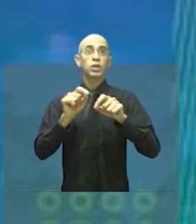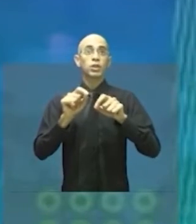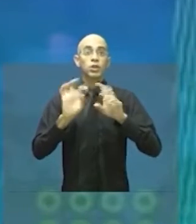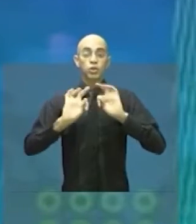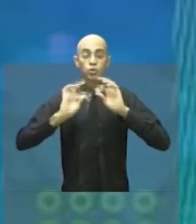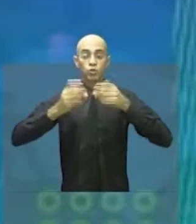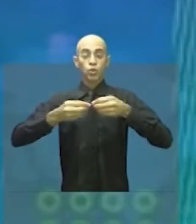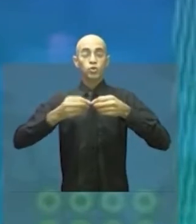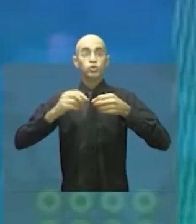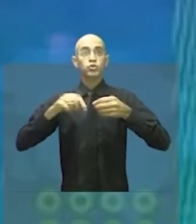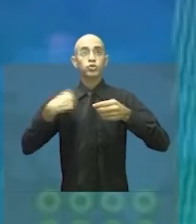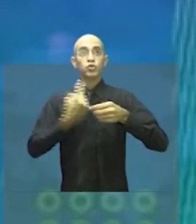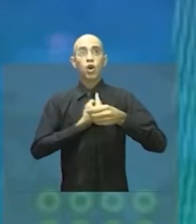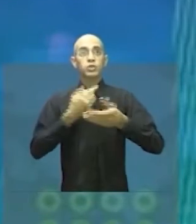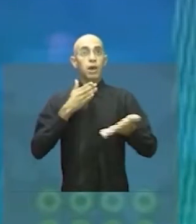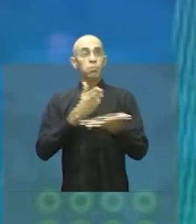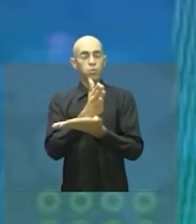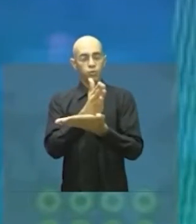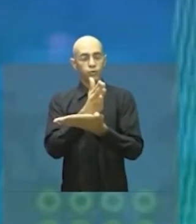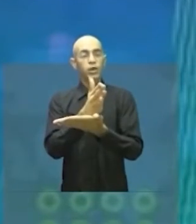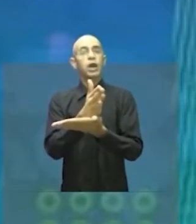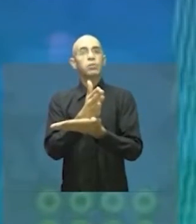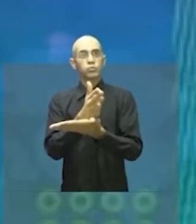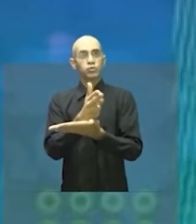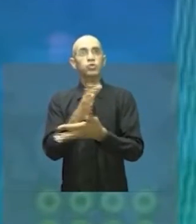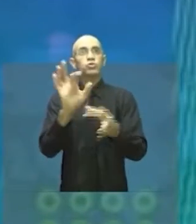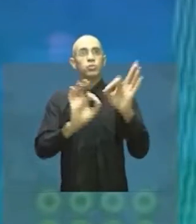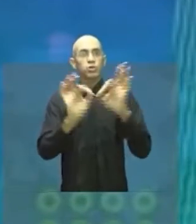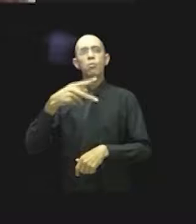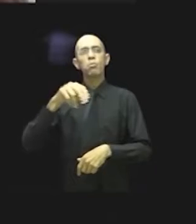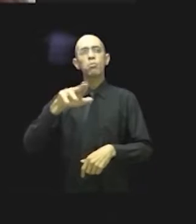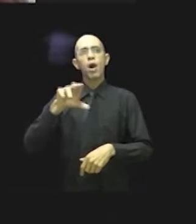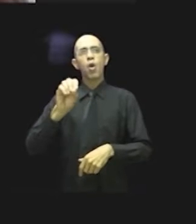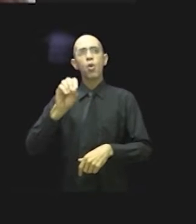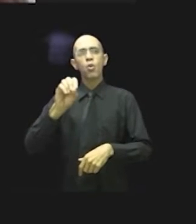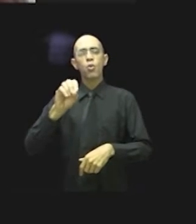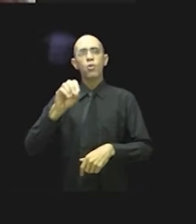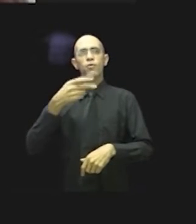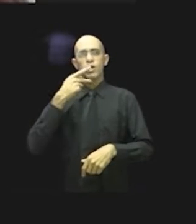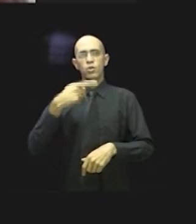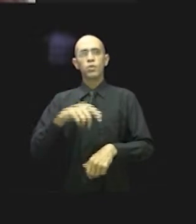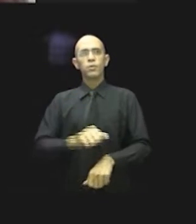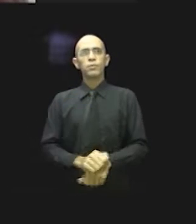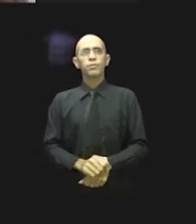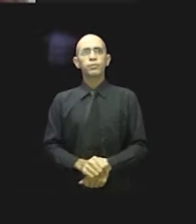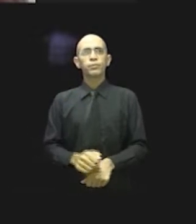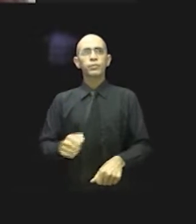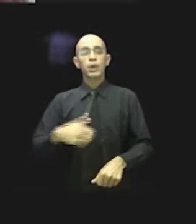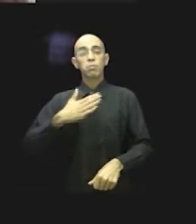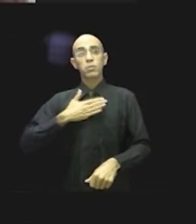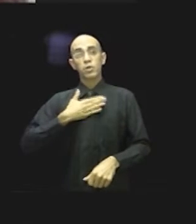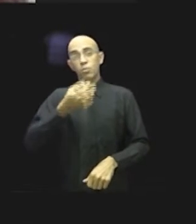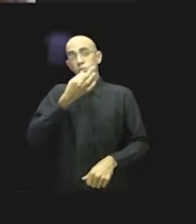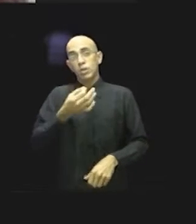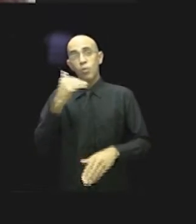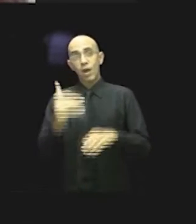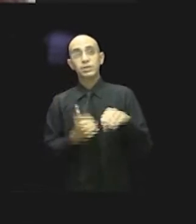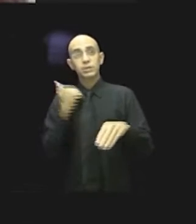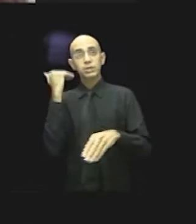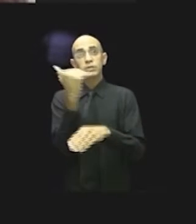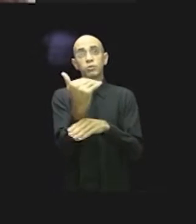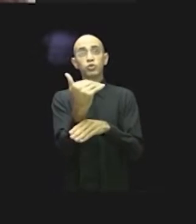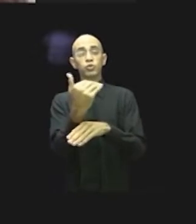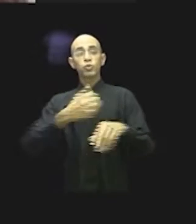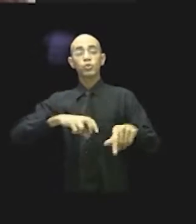unanimidade, aprovar esse projeto. Eu queria, inclusive, solicitar com autoria do projeto. Eu acho que, acima de tudo, vai